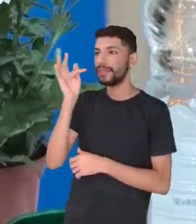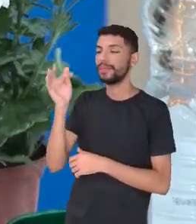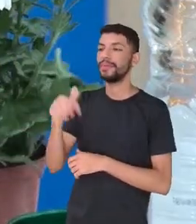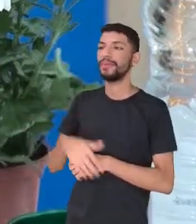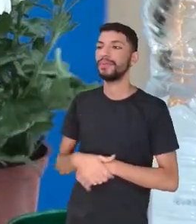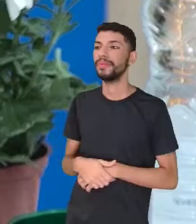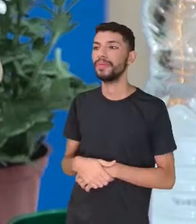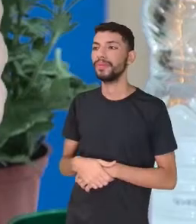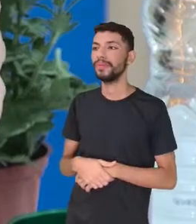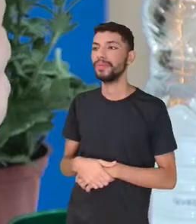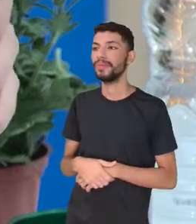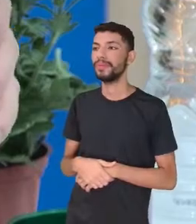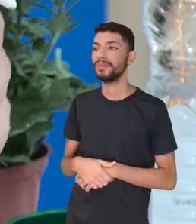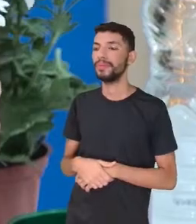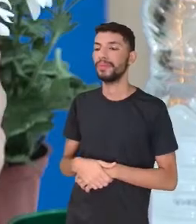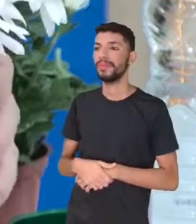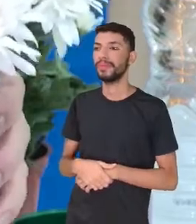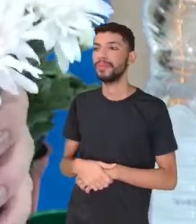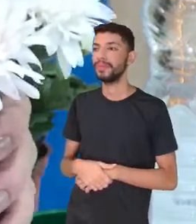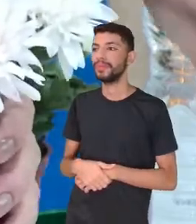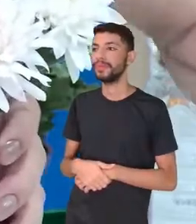para apontar.